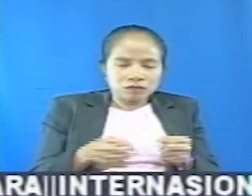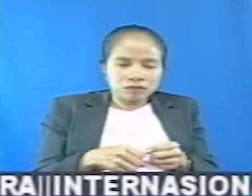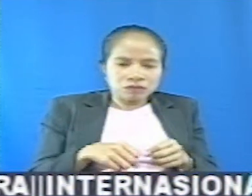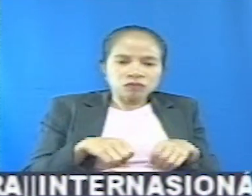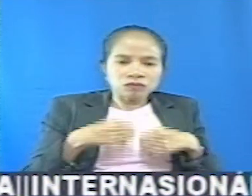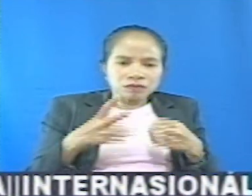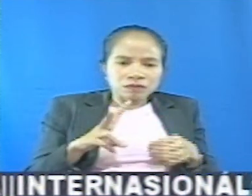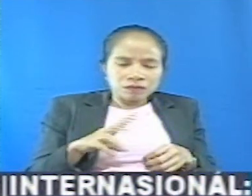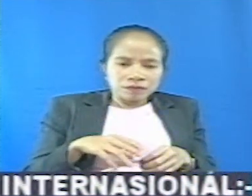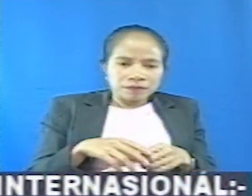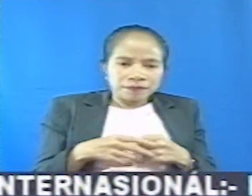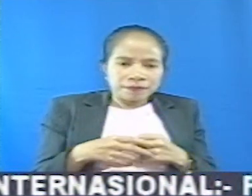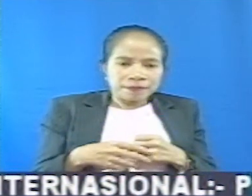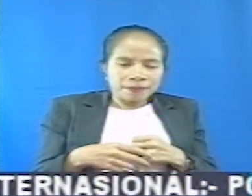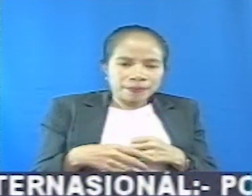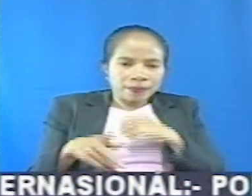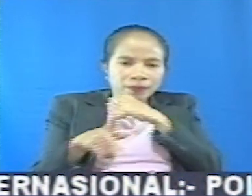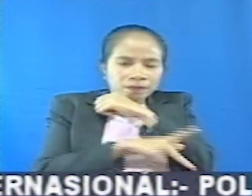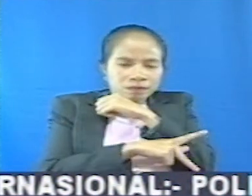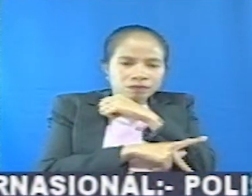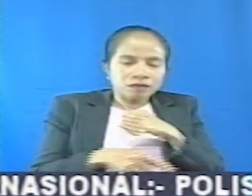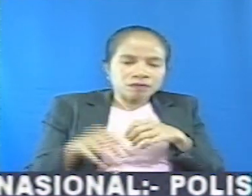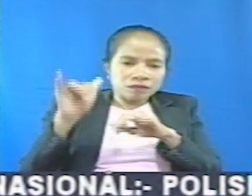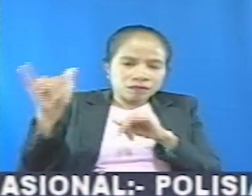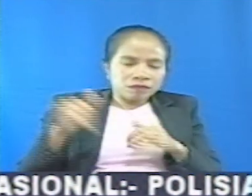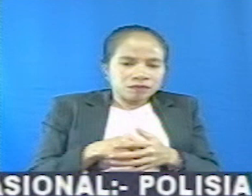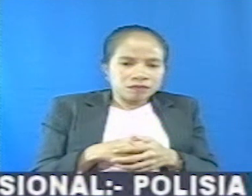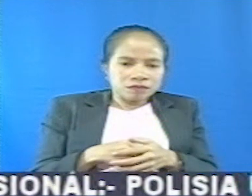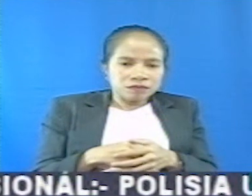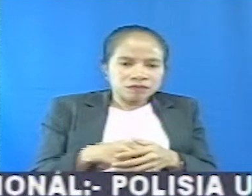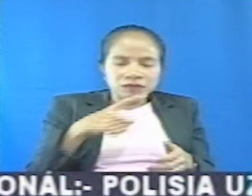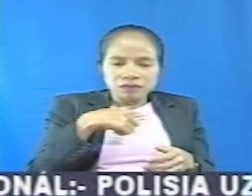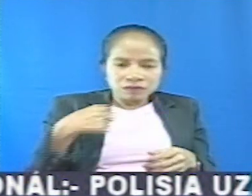ser la hel de tena ba online de China ser mai agora tal saira se agora ita lockdown